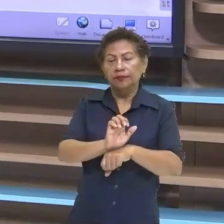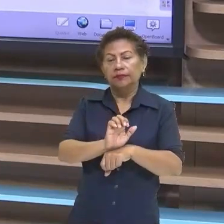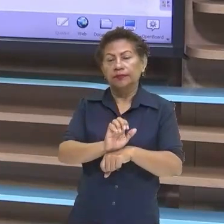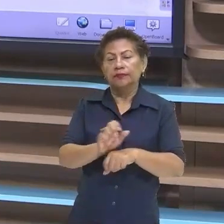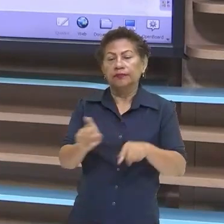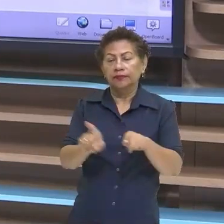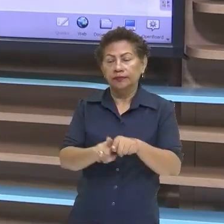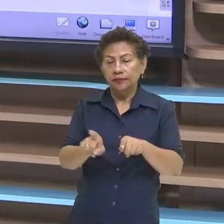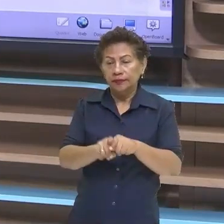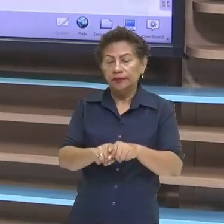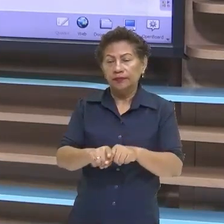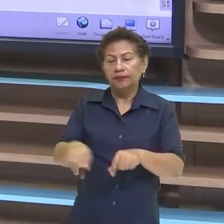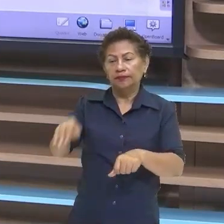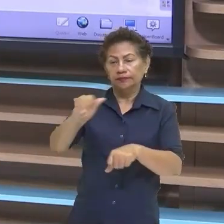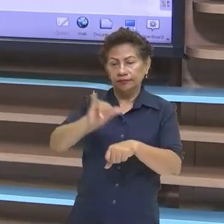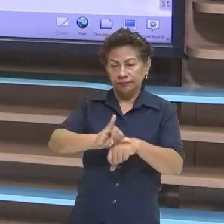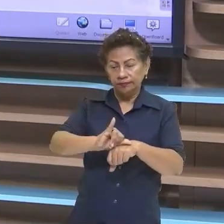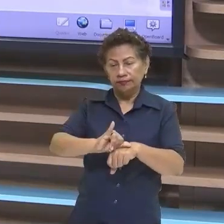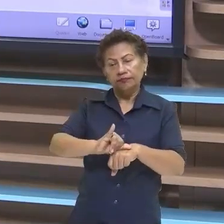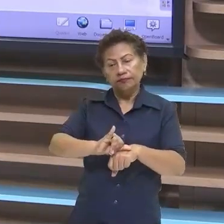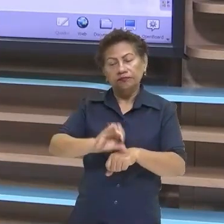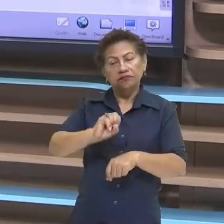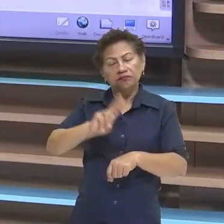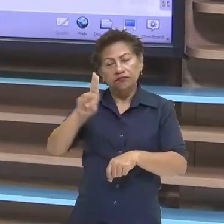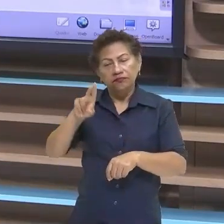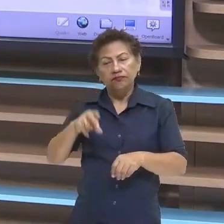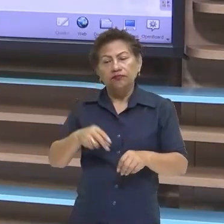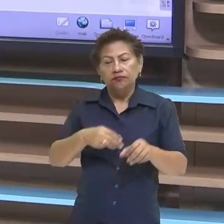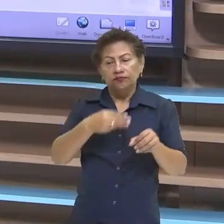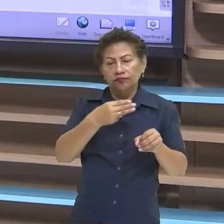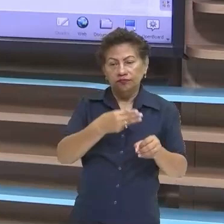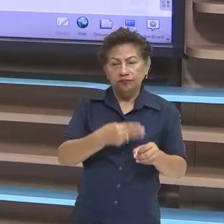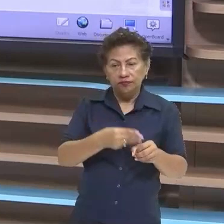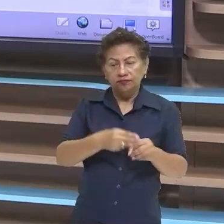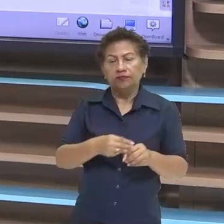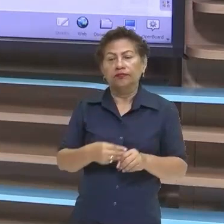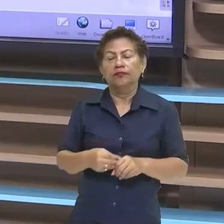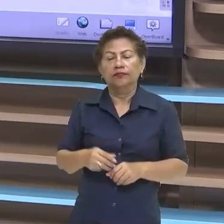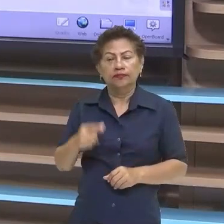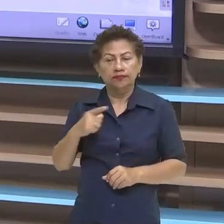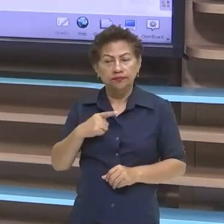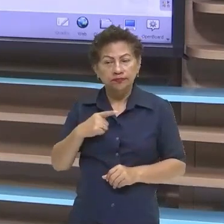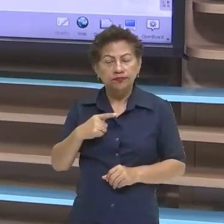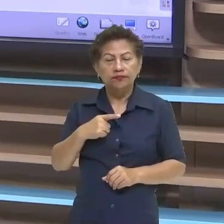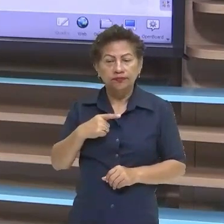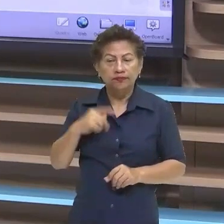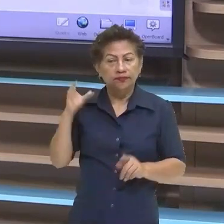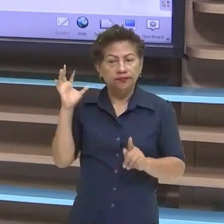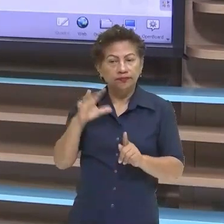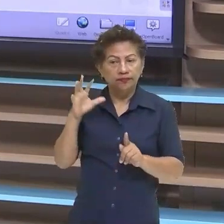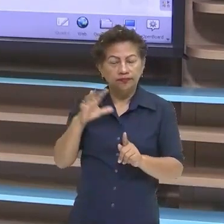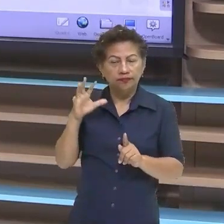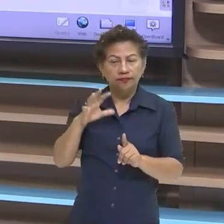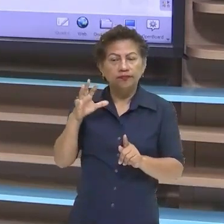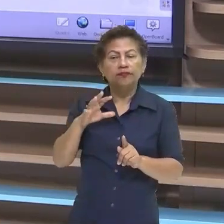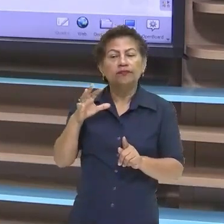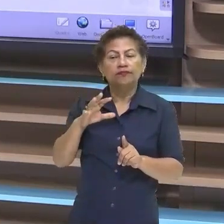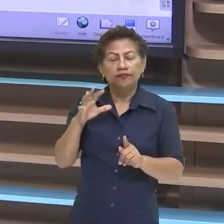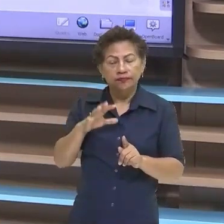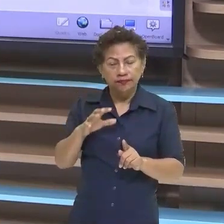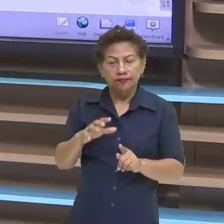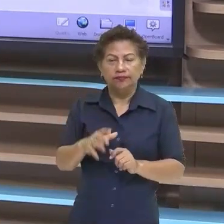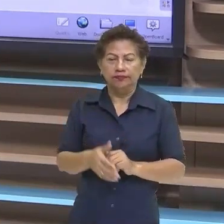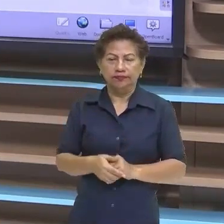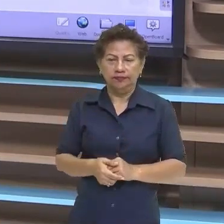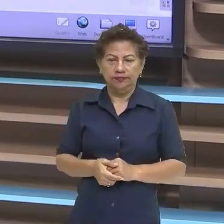escala local, né? Então, em todas essas escalas, essas dimensões, elas vão influenciar a gente ali de